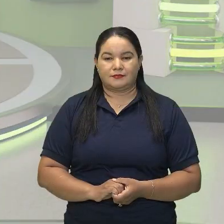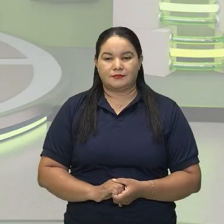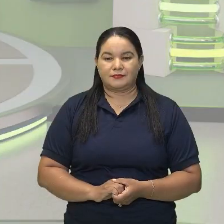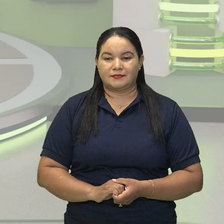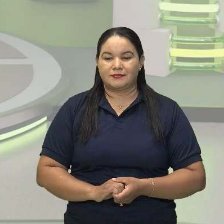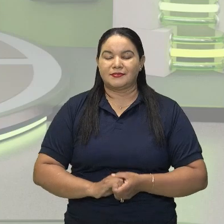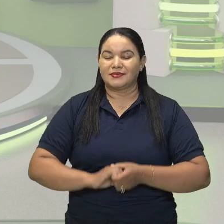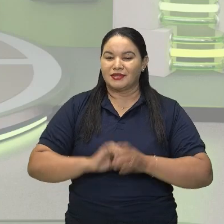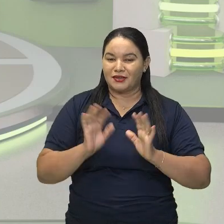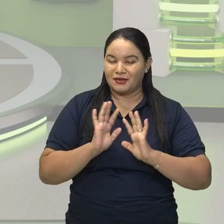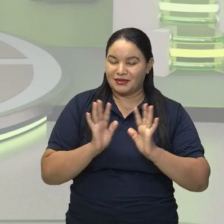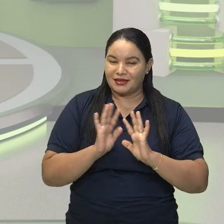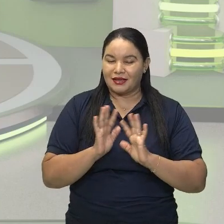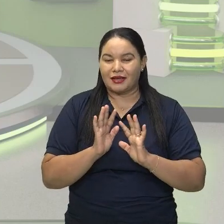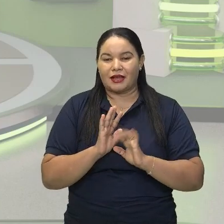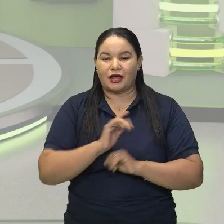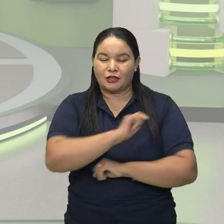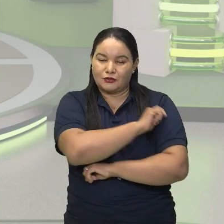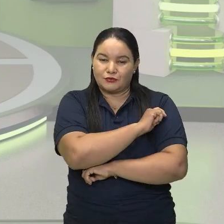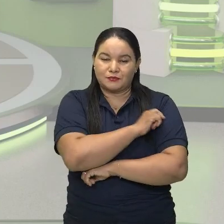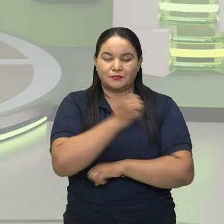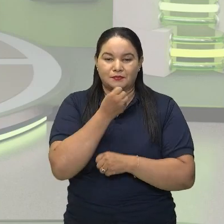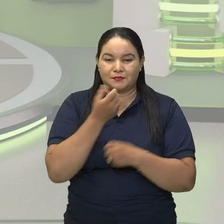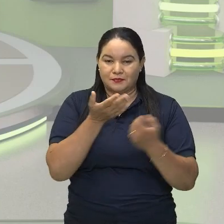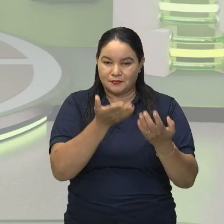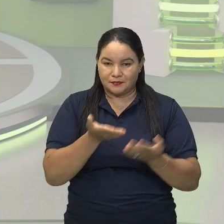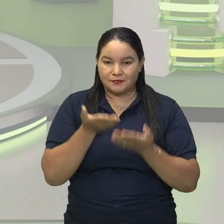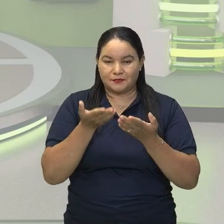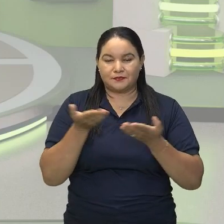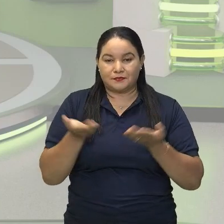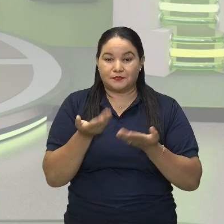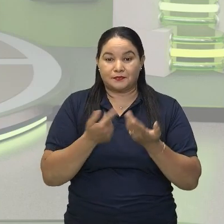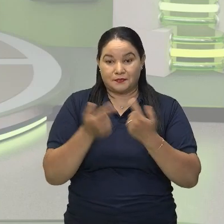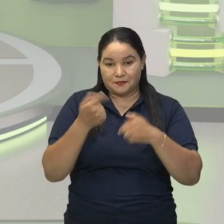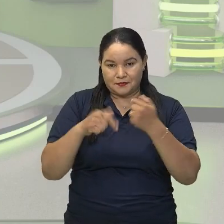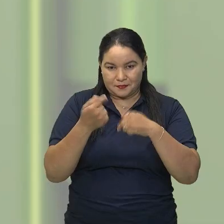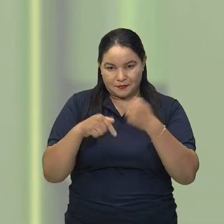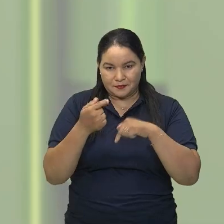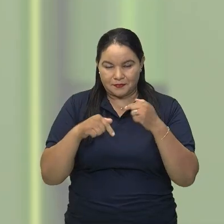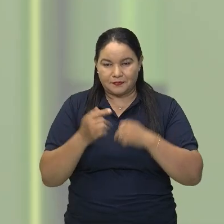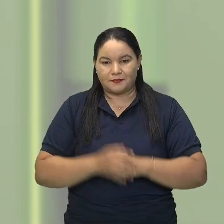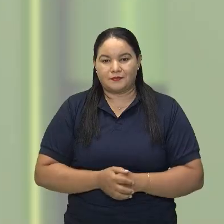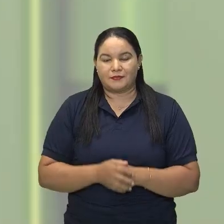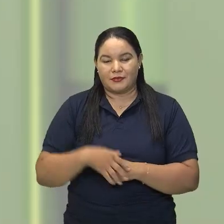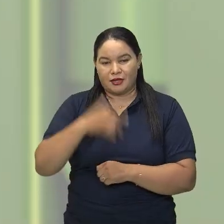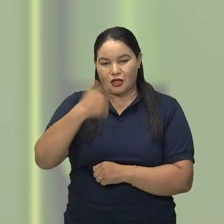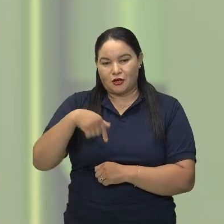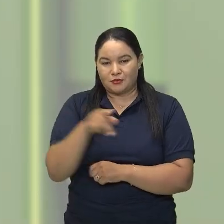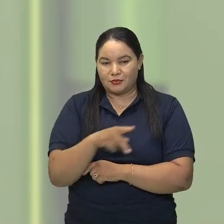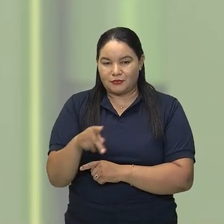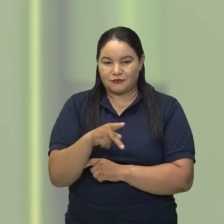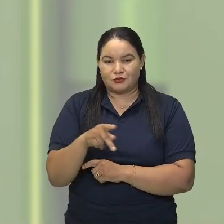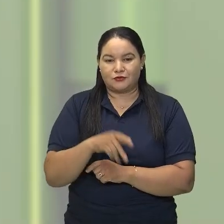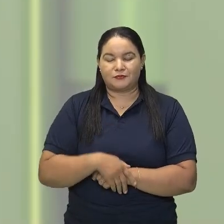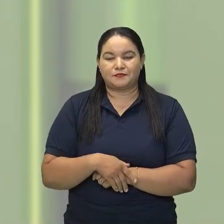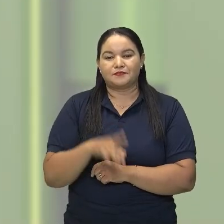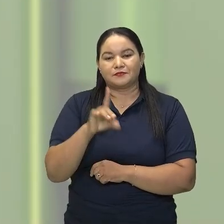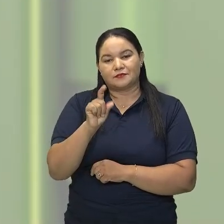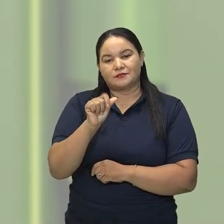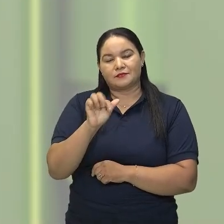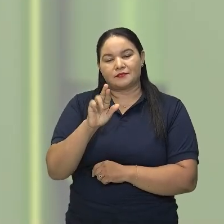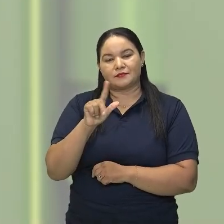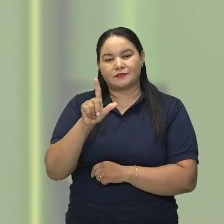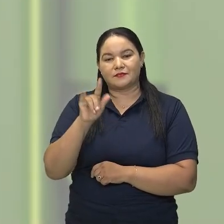Olá, queridos alunos, sejam todos bem-vindos ao Universo da Química. Eu sou a professora